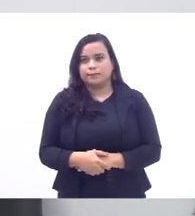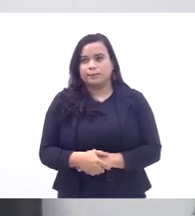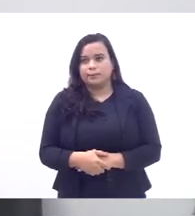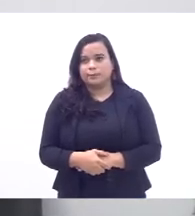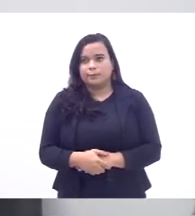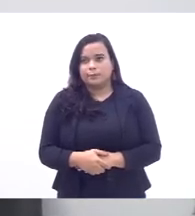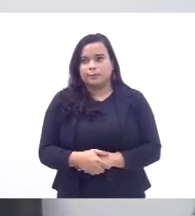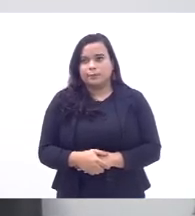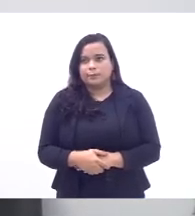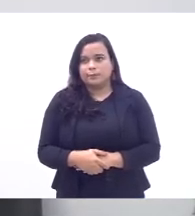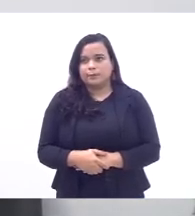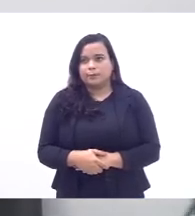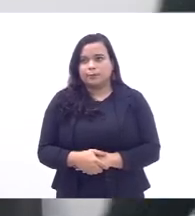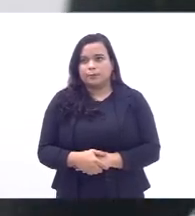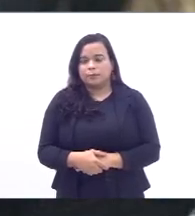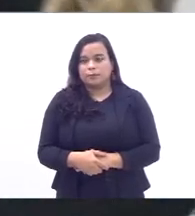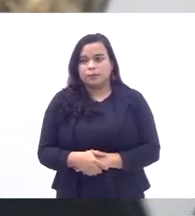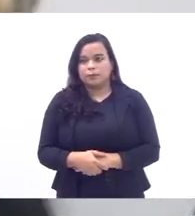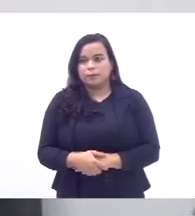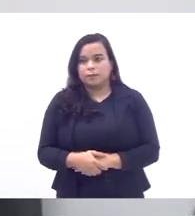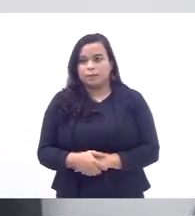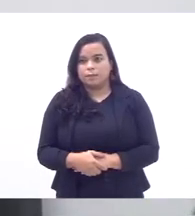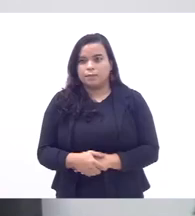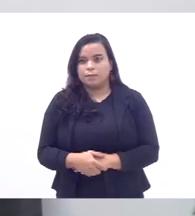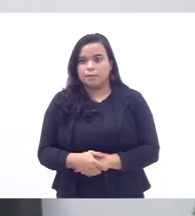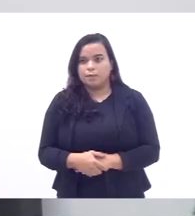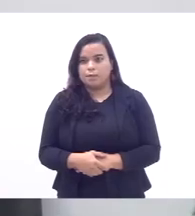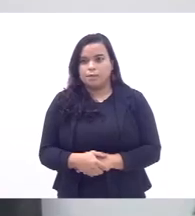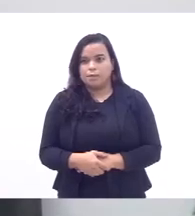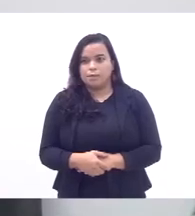que vieram também prestigiar.